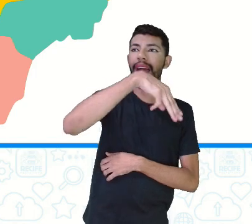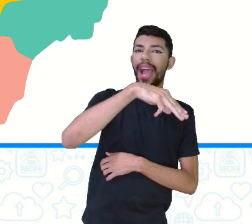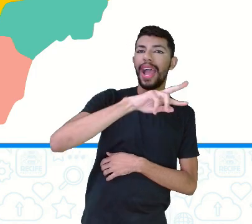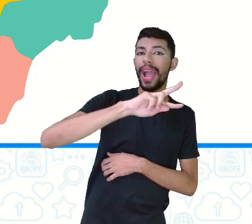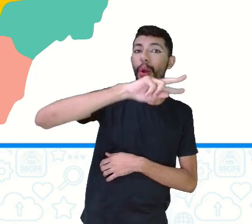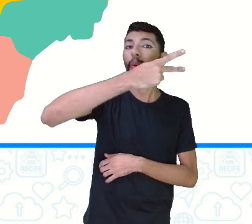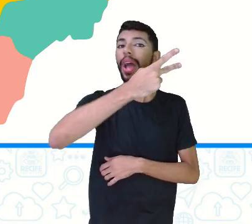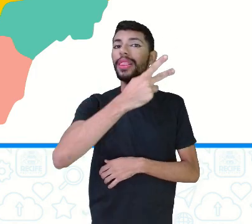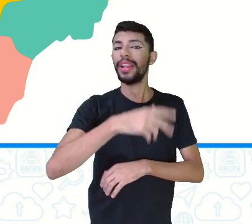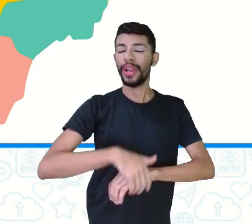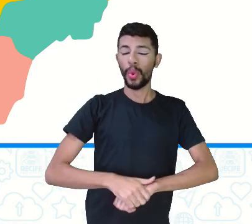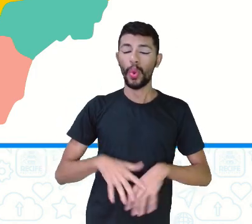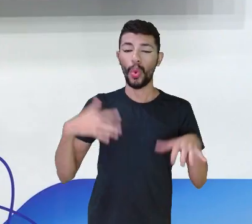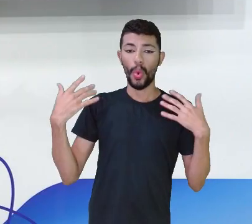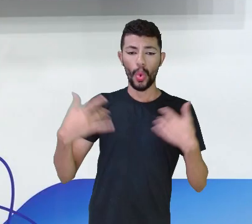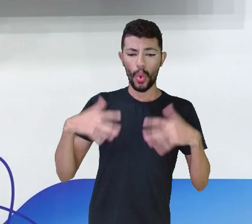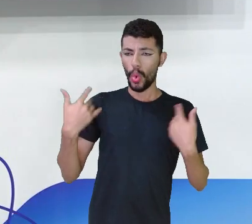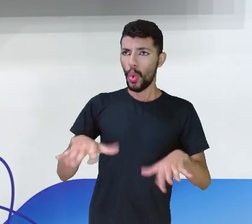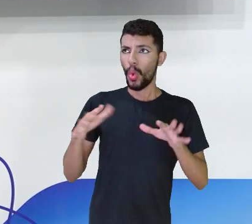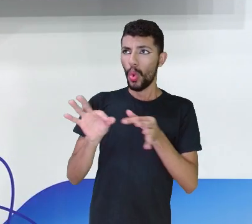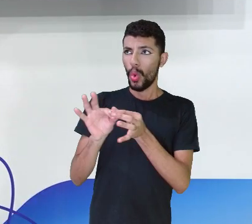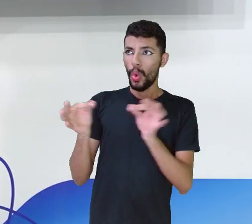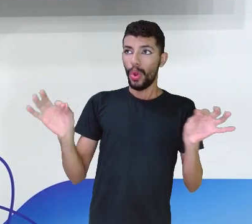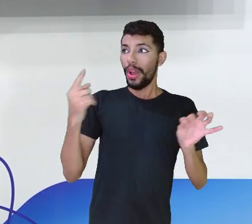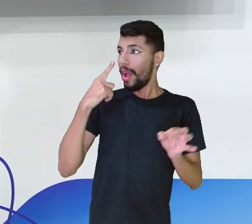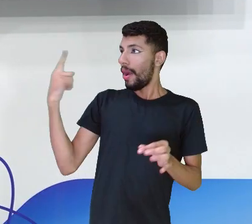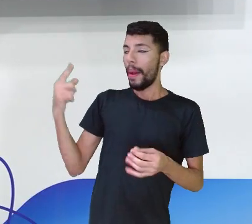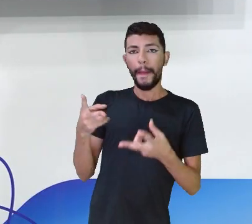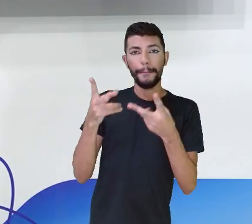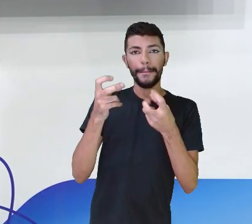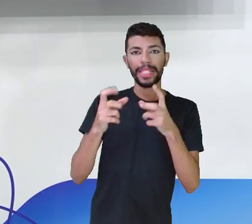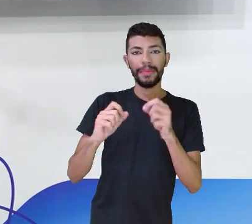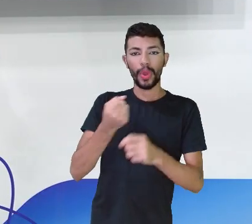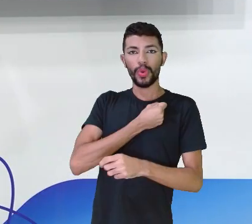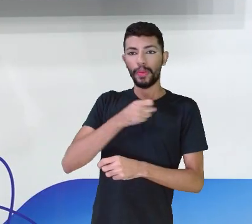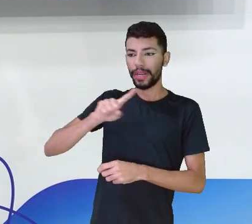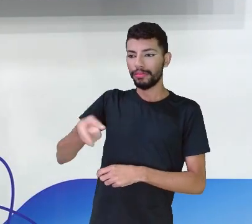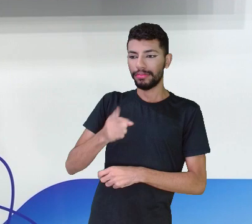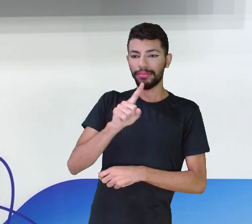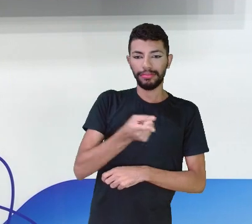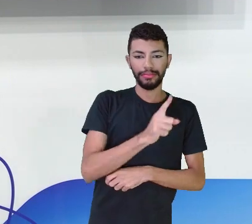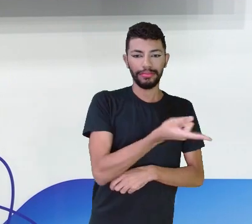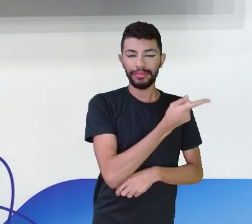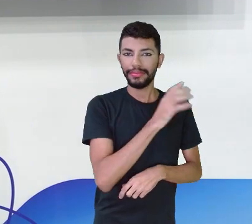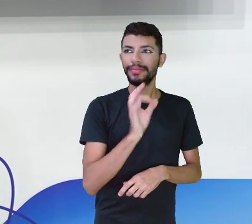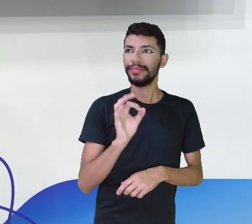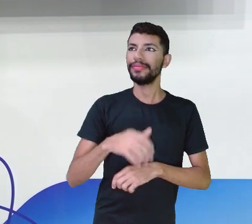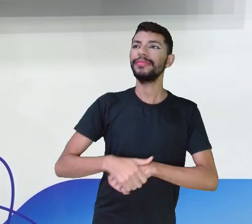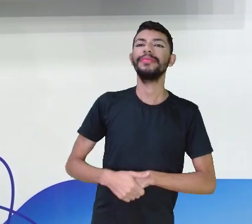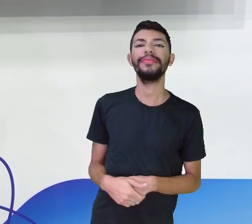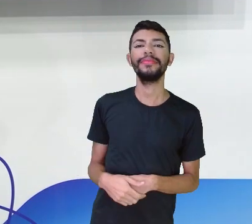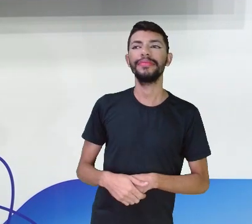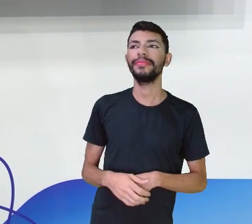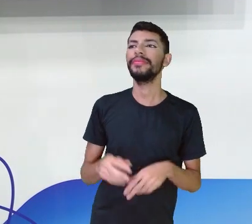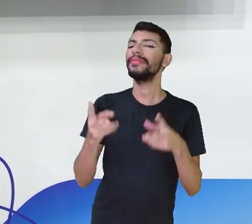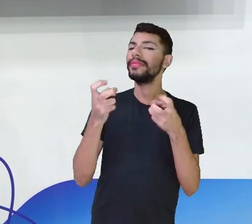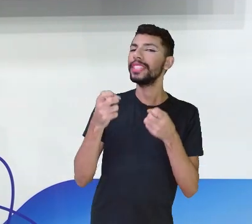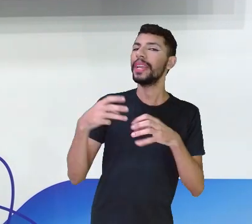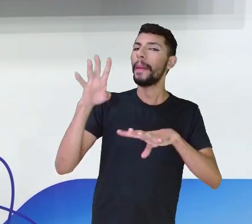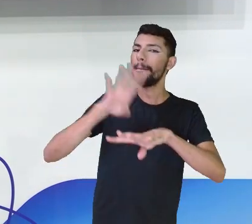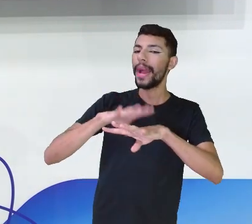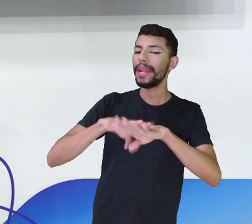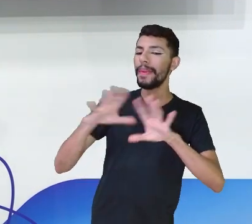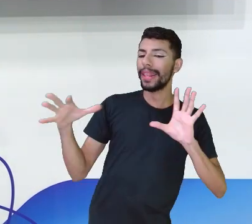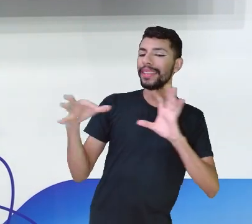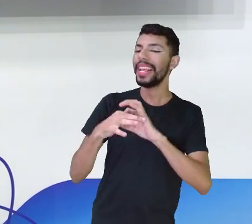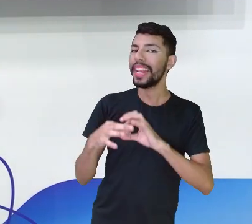3.853.676,948 quilômetros quadrados. Olha o número decimal aqui, décimo, centésimo, milésimo. Tá vendo que matemática está inserida